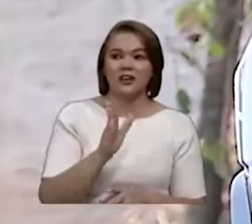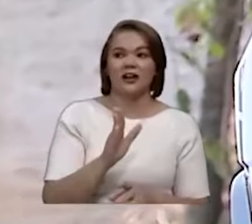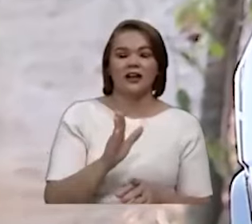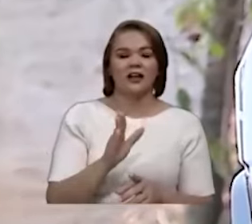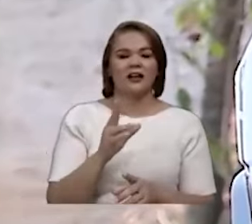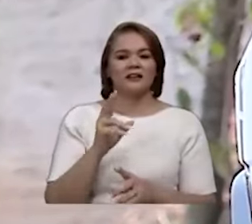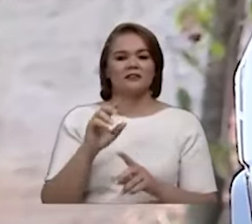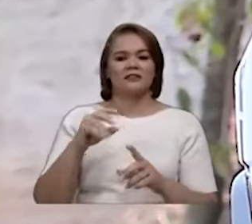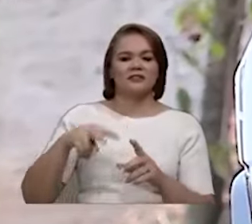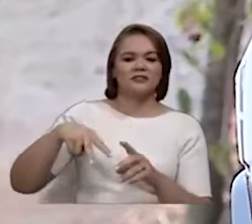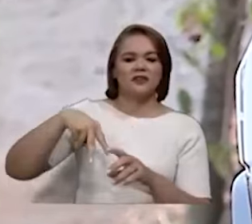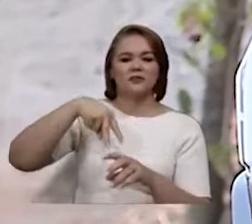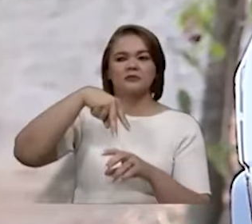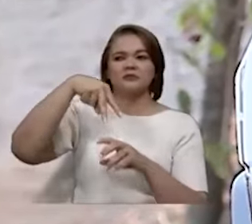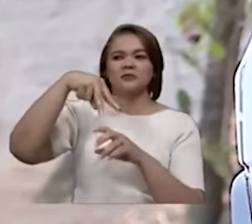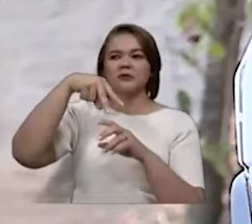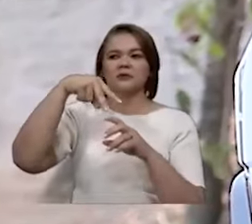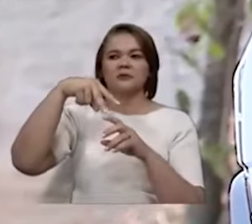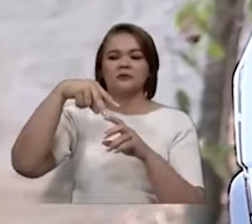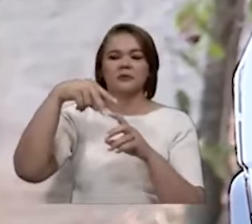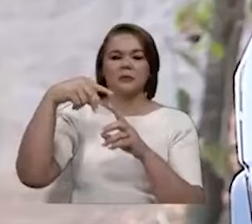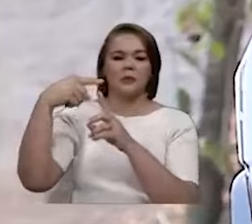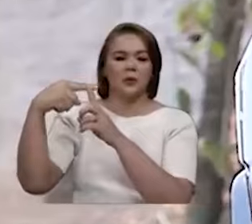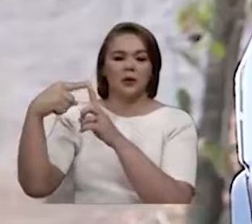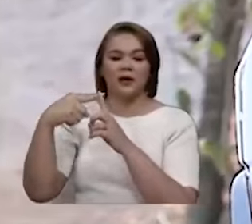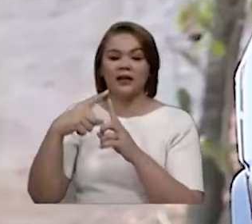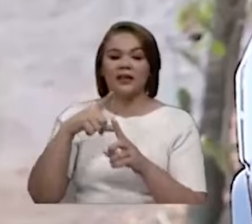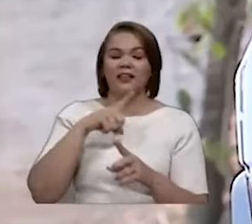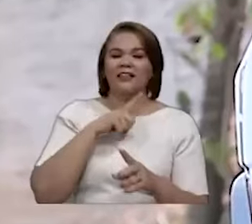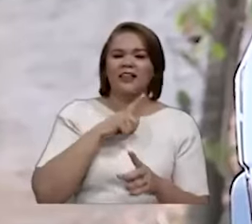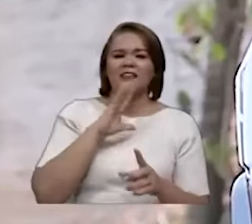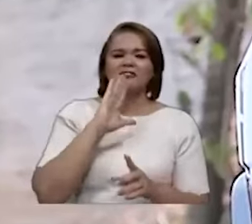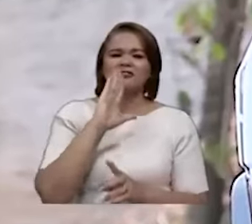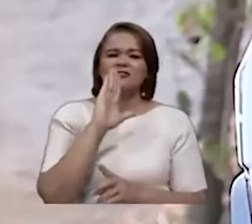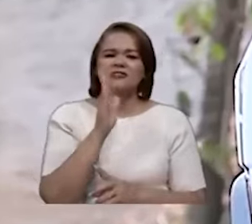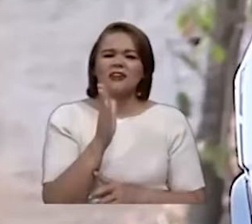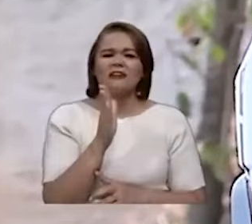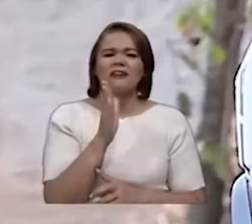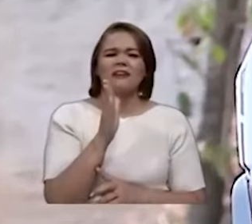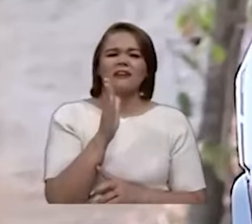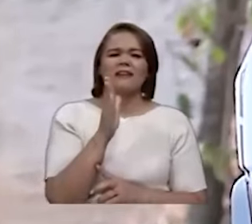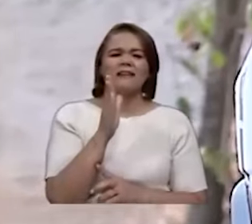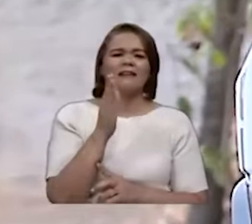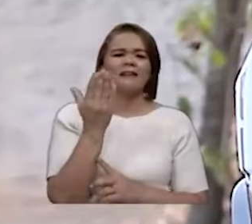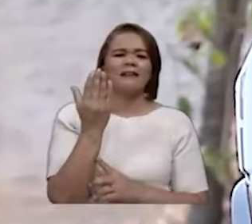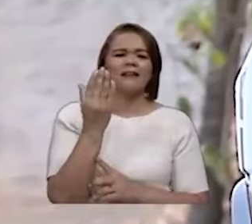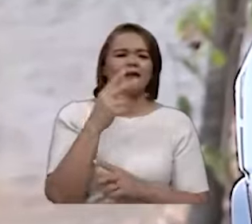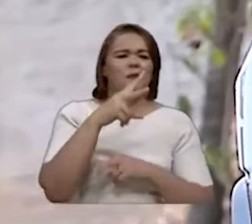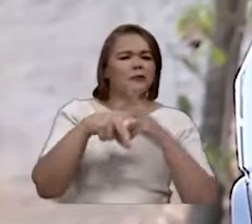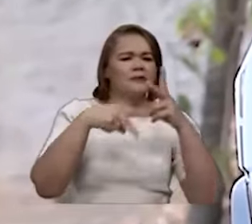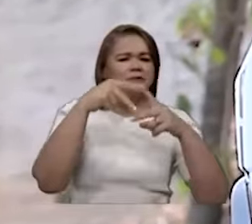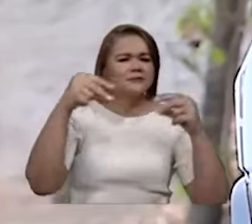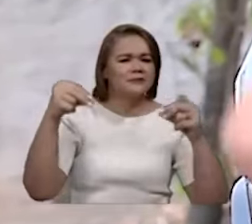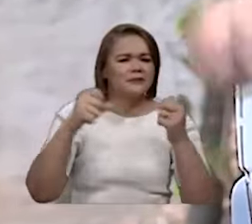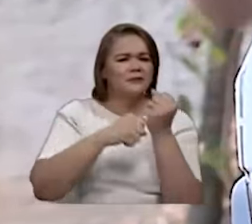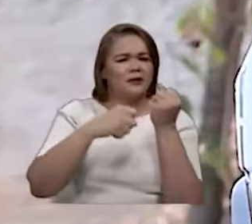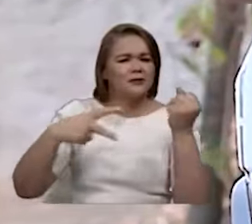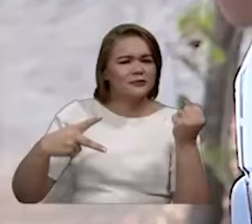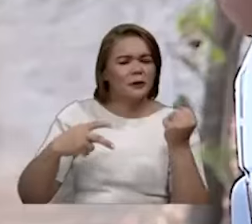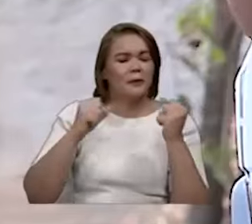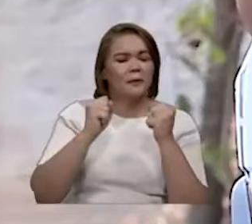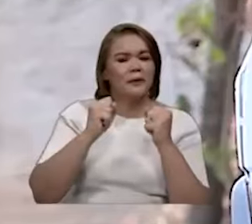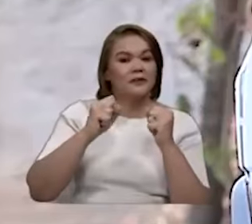vista maravilhosa, né? Por que que eu disse isso? Porque a premiação dessa semana do Caju Cap pode deixar você